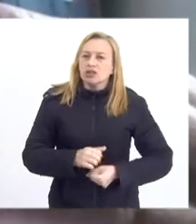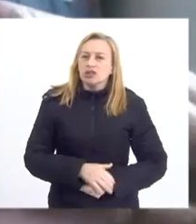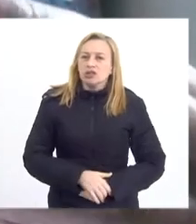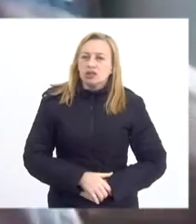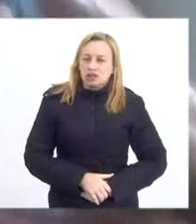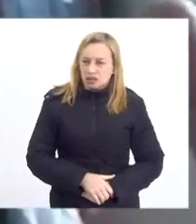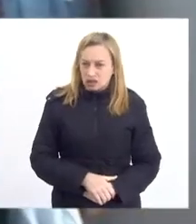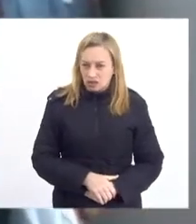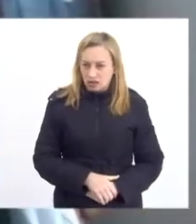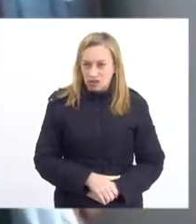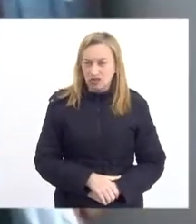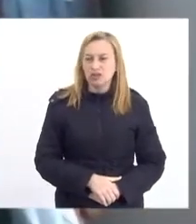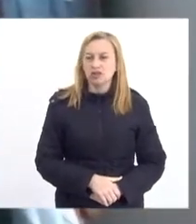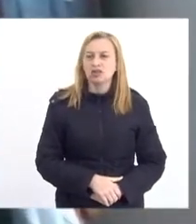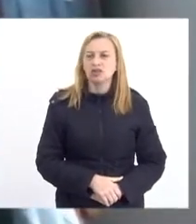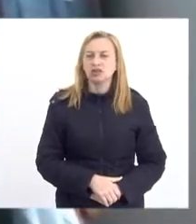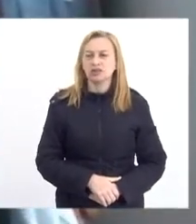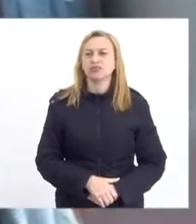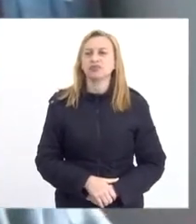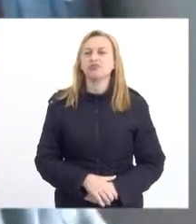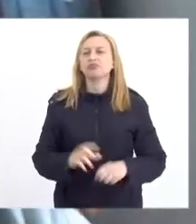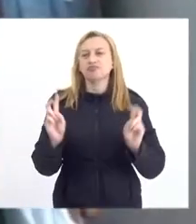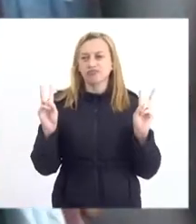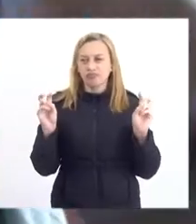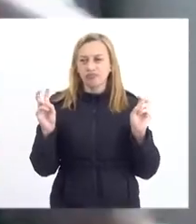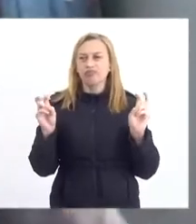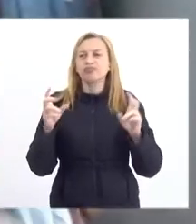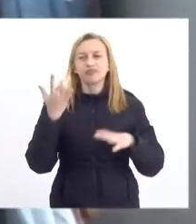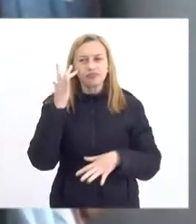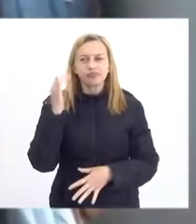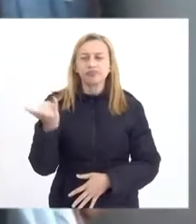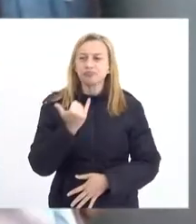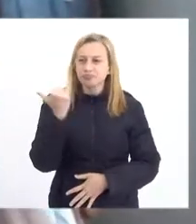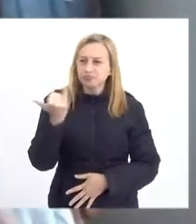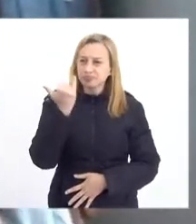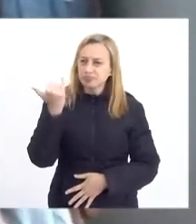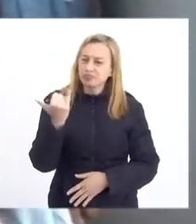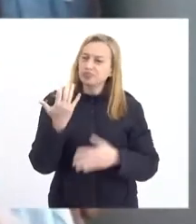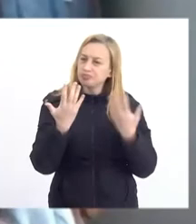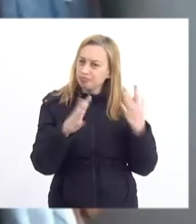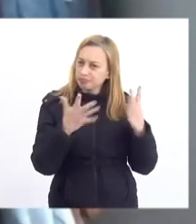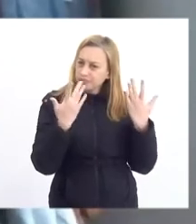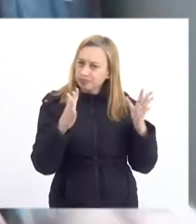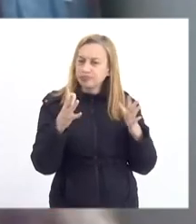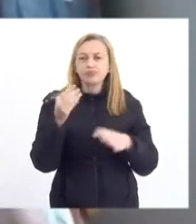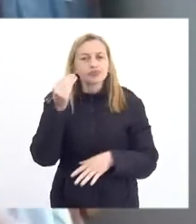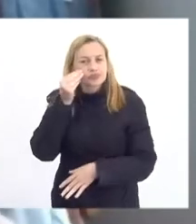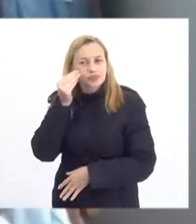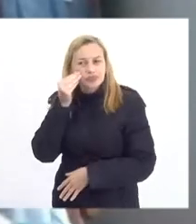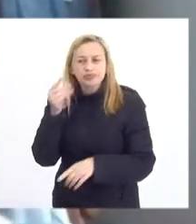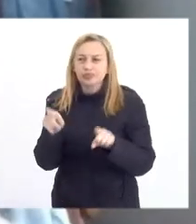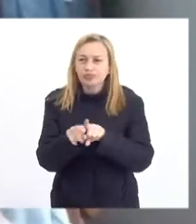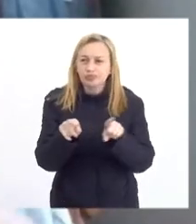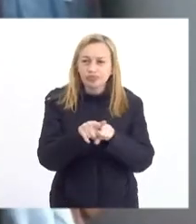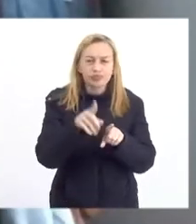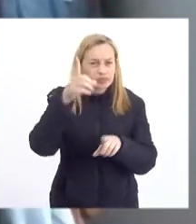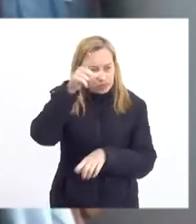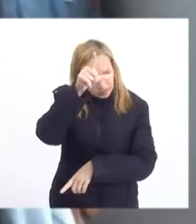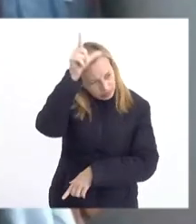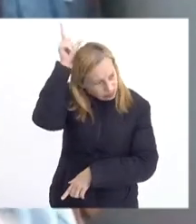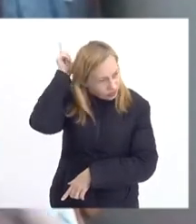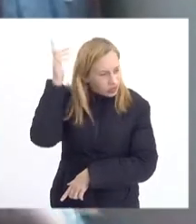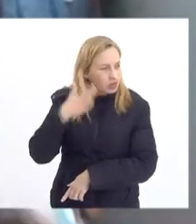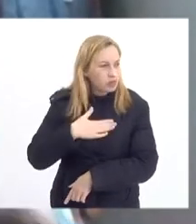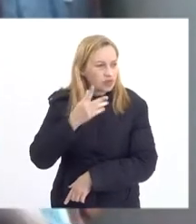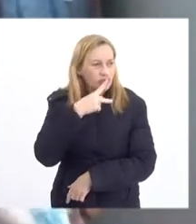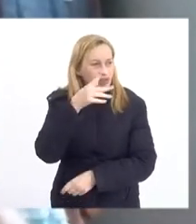e humanizam essa questão. Então, acho isso essencial e elogiei muito tanto a Mônica quanto o Luiz Paulo na minha declaração